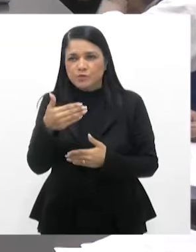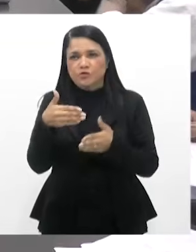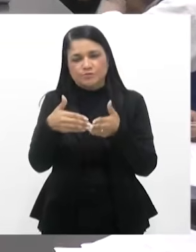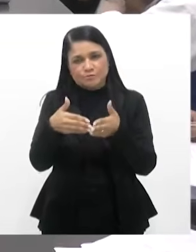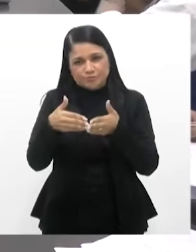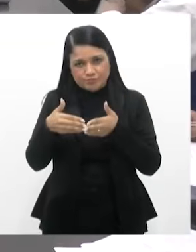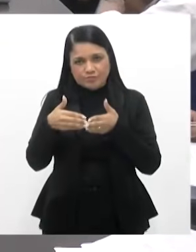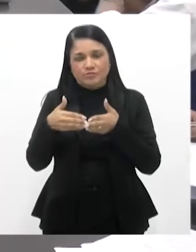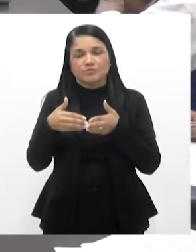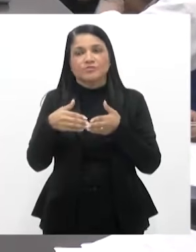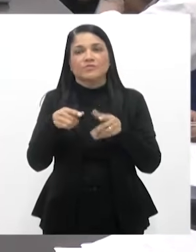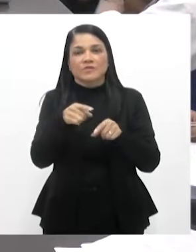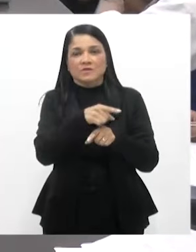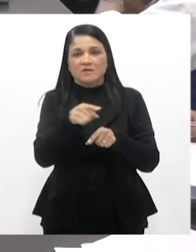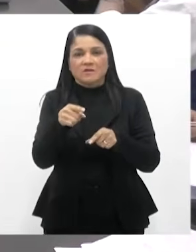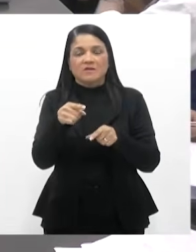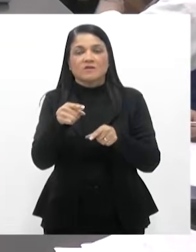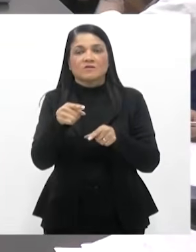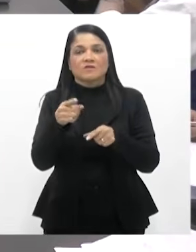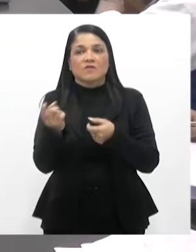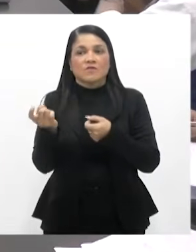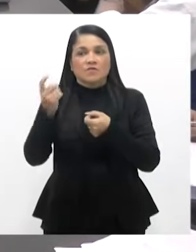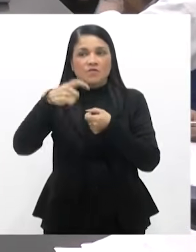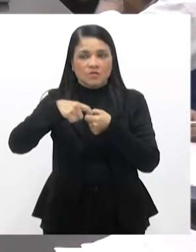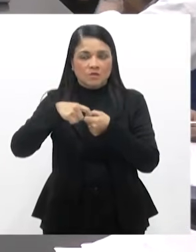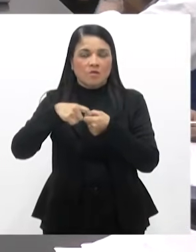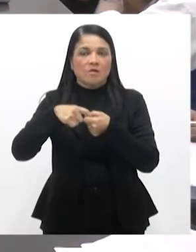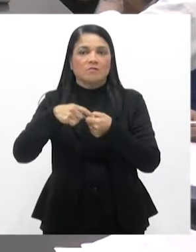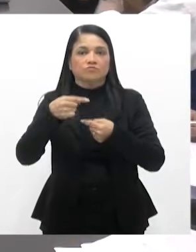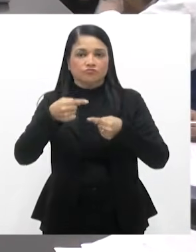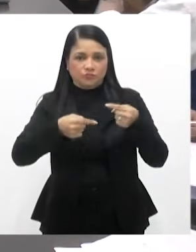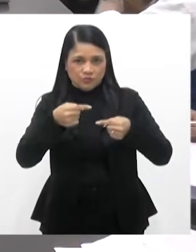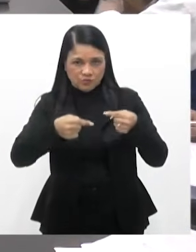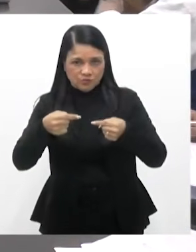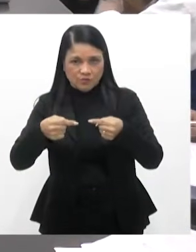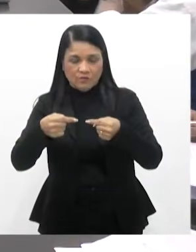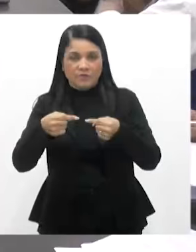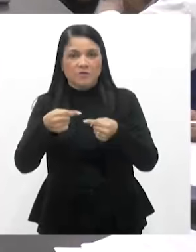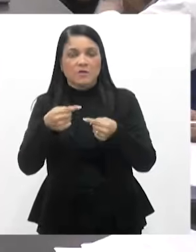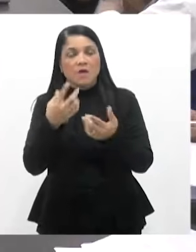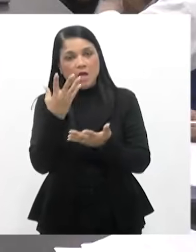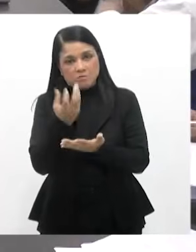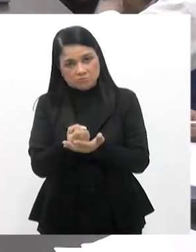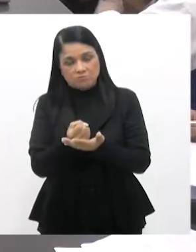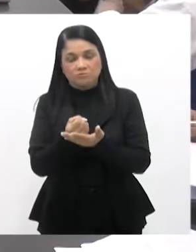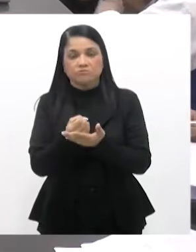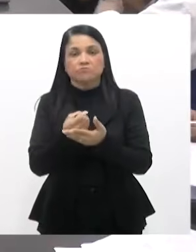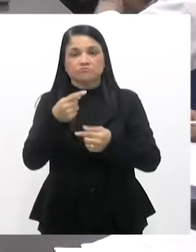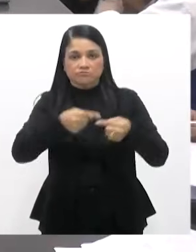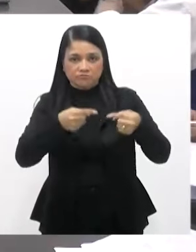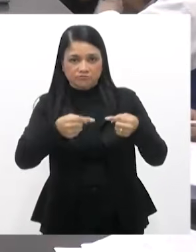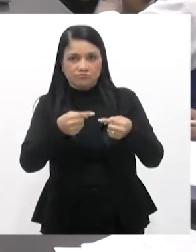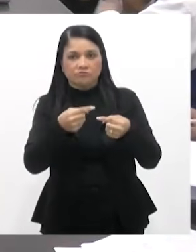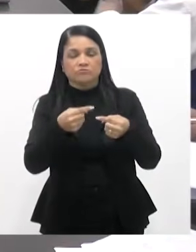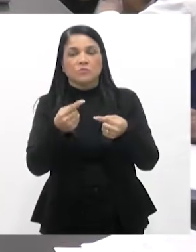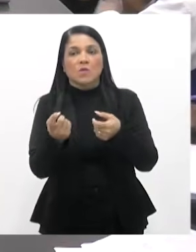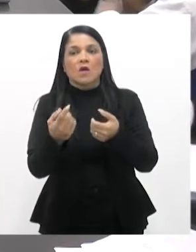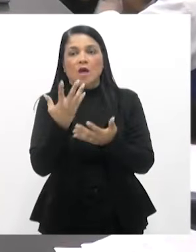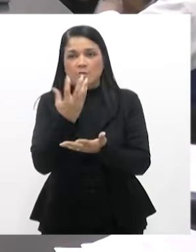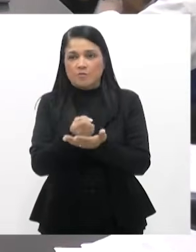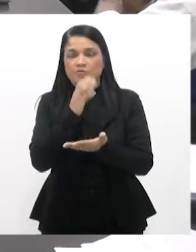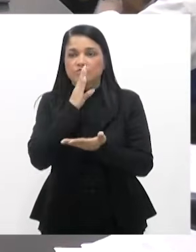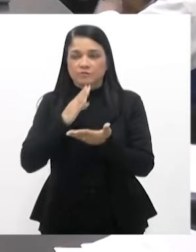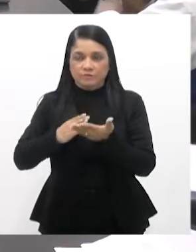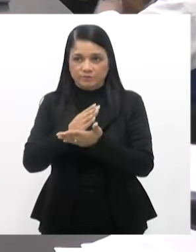licença ao plenário para que a coisa fique legal da gente retomar o processo de discussão. Aqueles que aprovam a retomada do processo de discussão permaneçam como estão, aprovado.